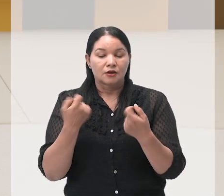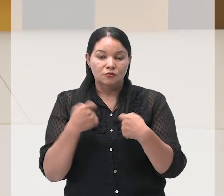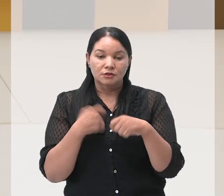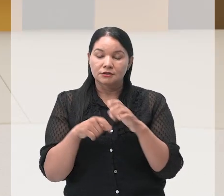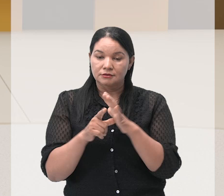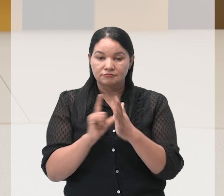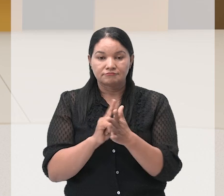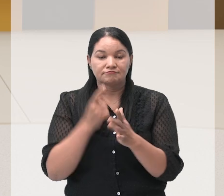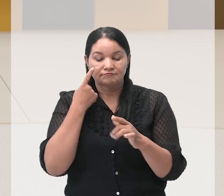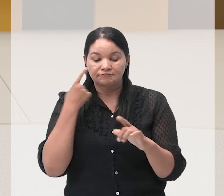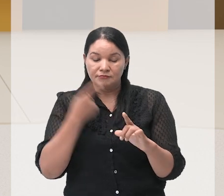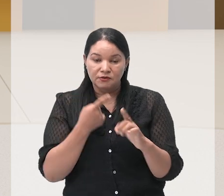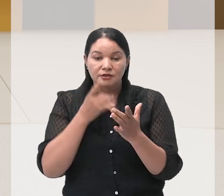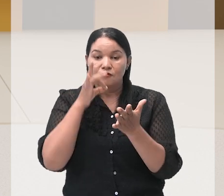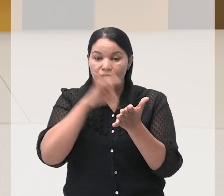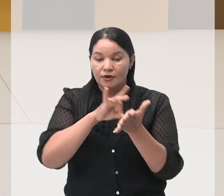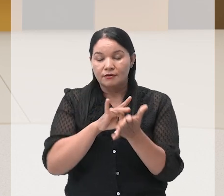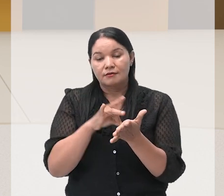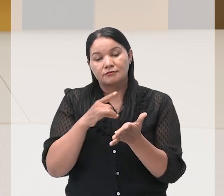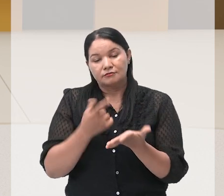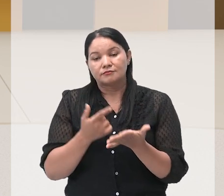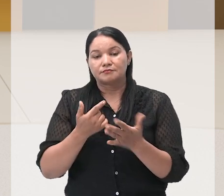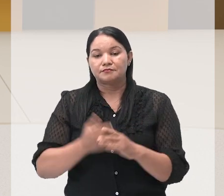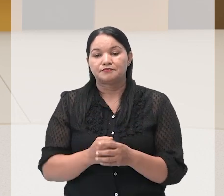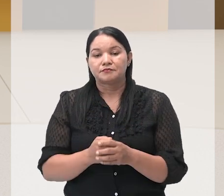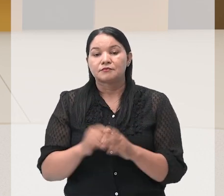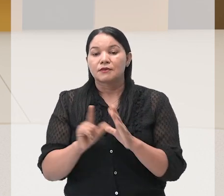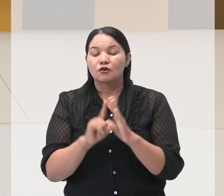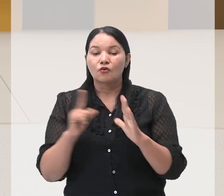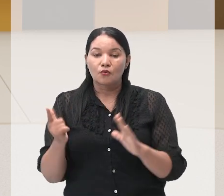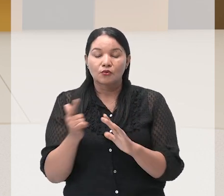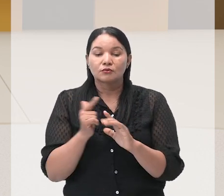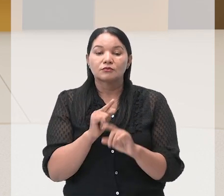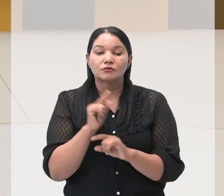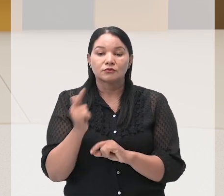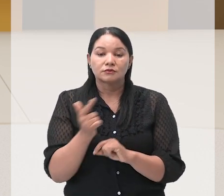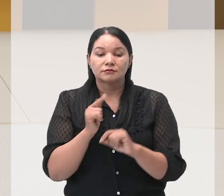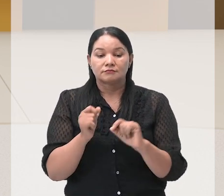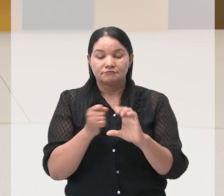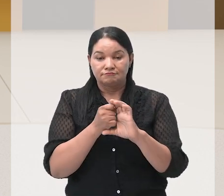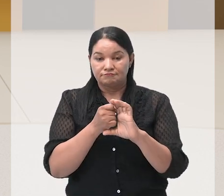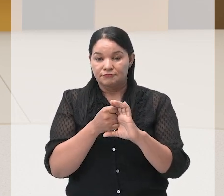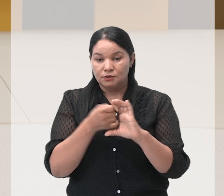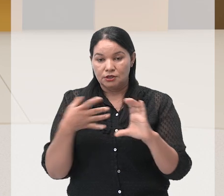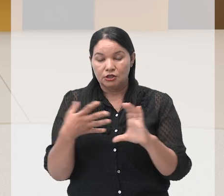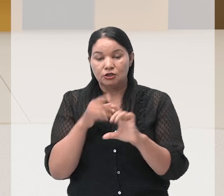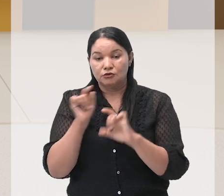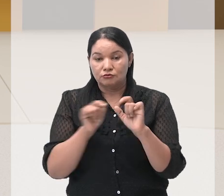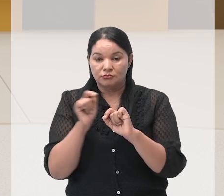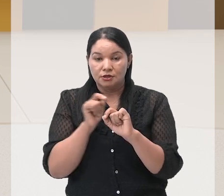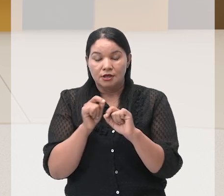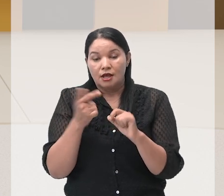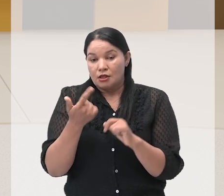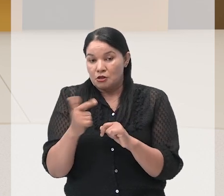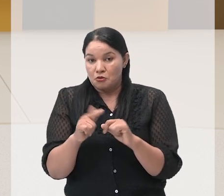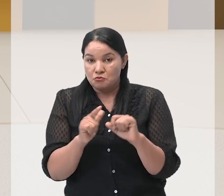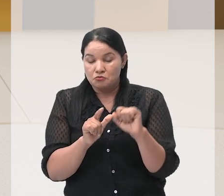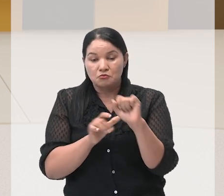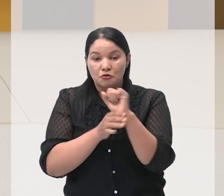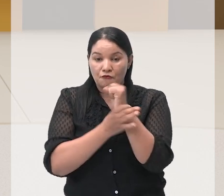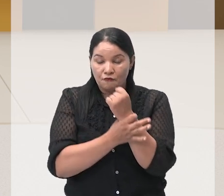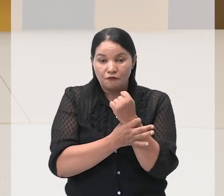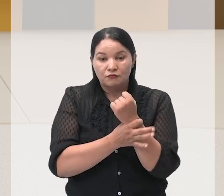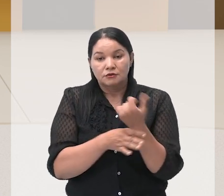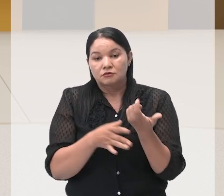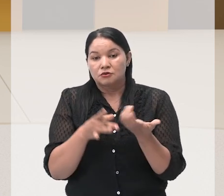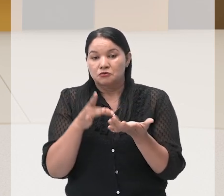muito comum das fake news é que eles não têm uma fonte confiável. Citam fontes desconhecidas, sites